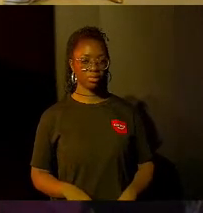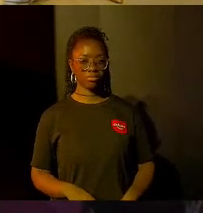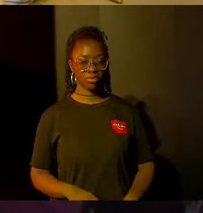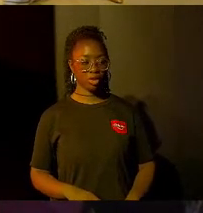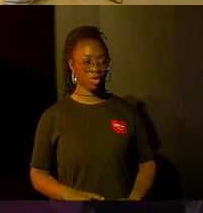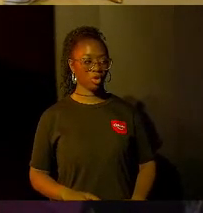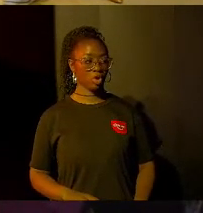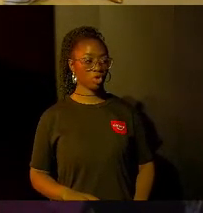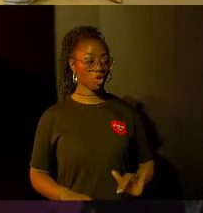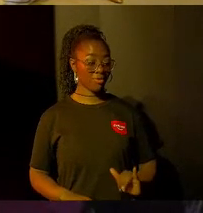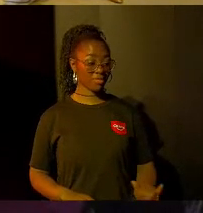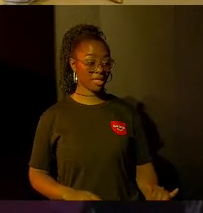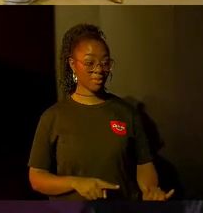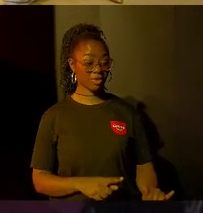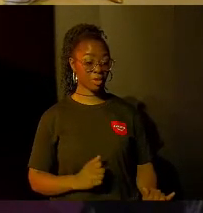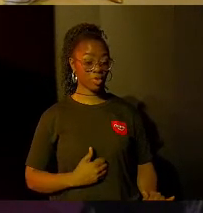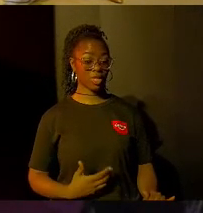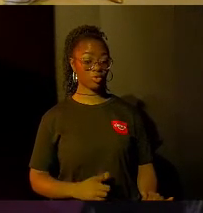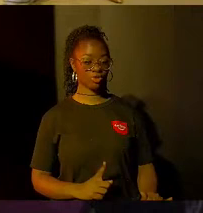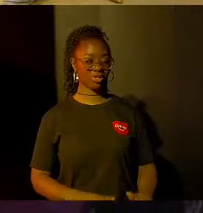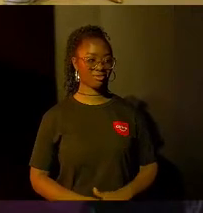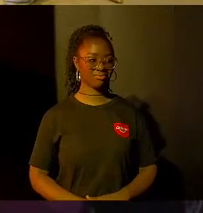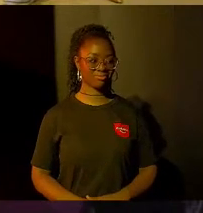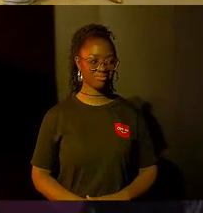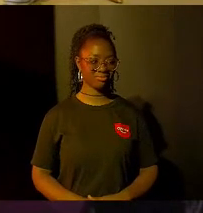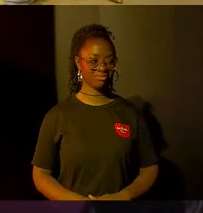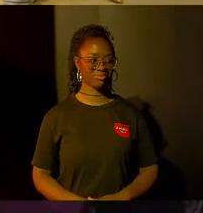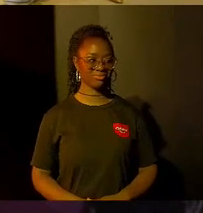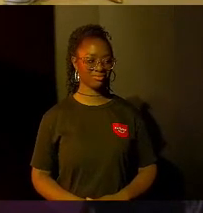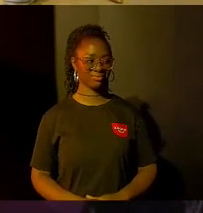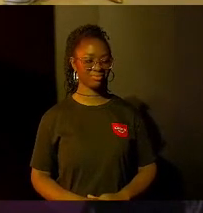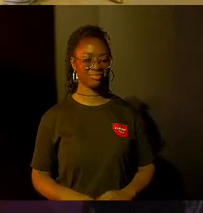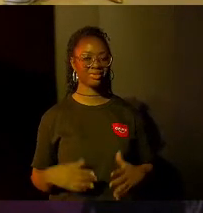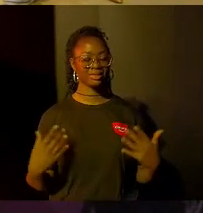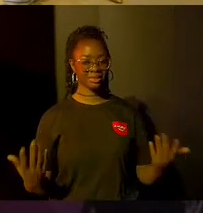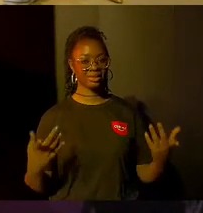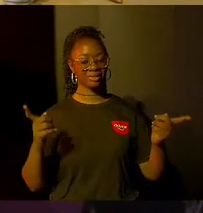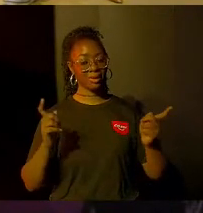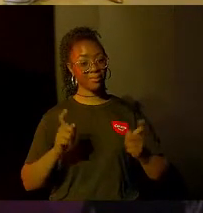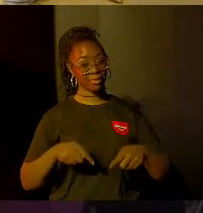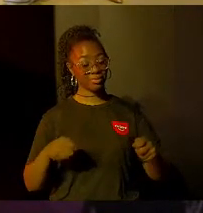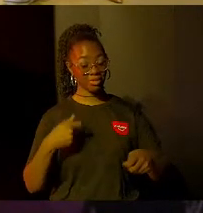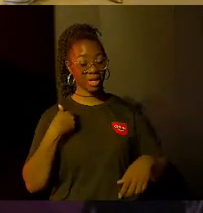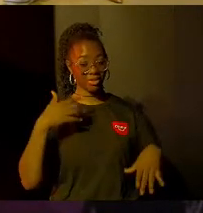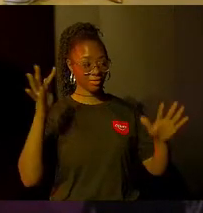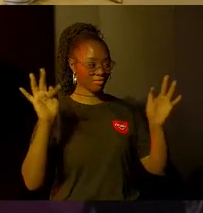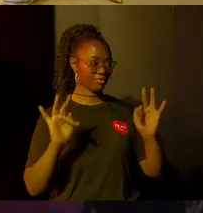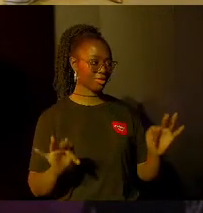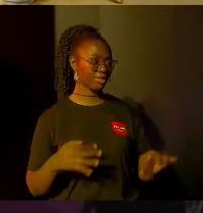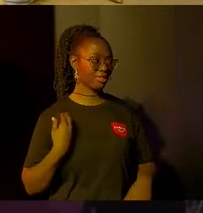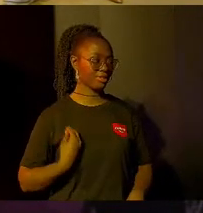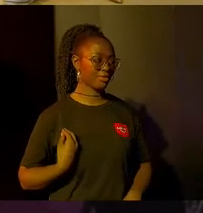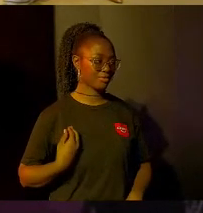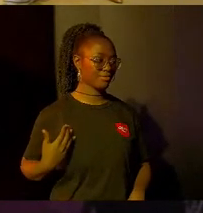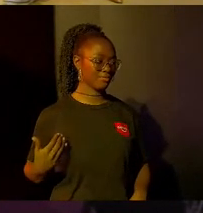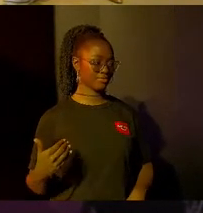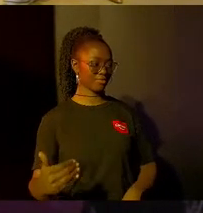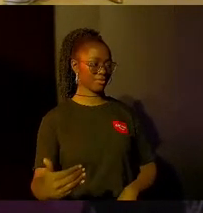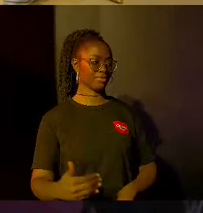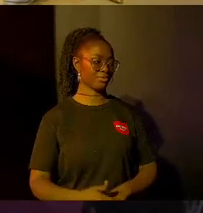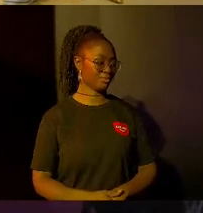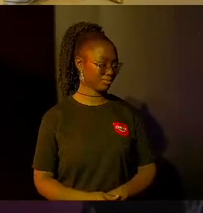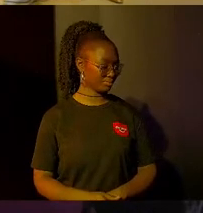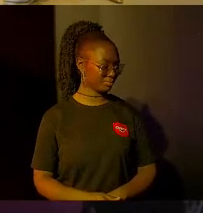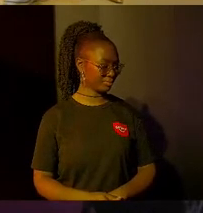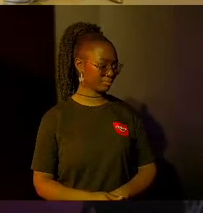Eu sonho com a possibilidade de ter uma morte feliz eu